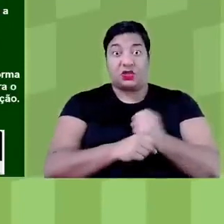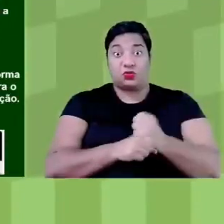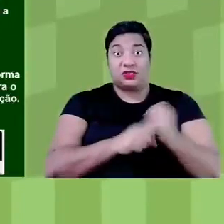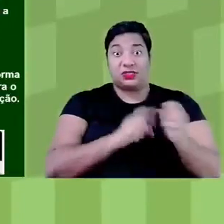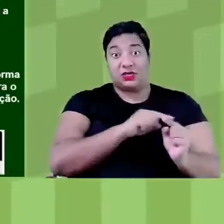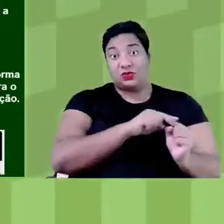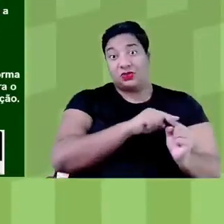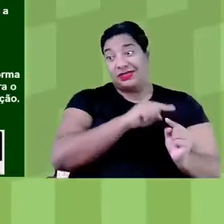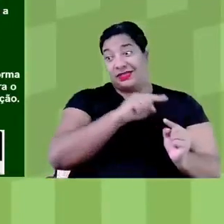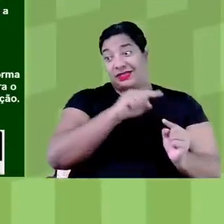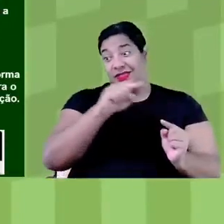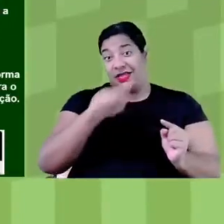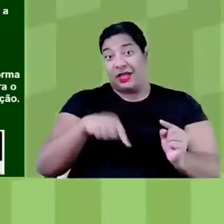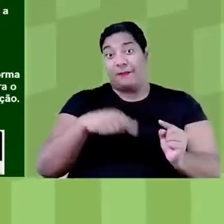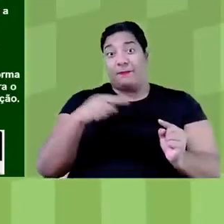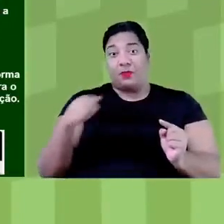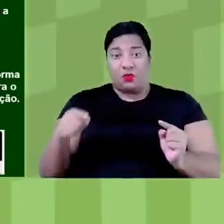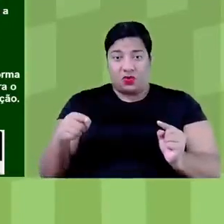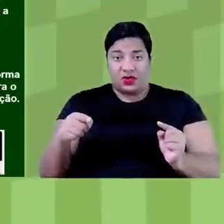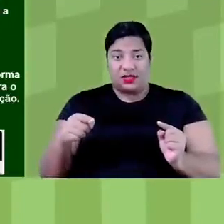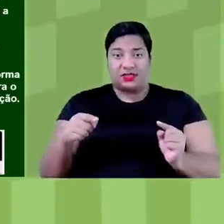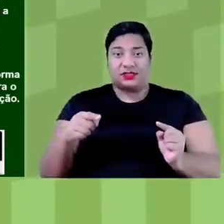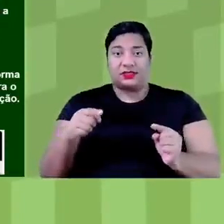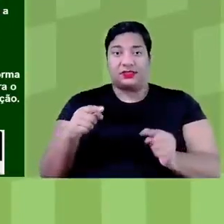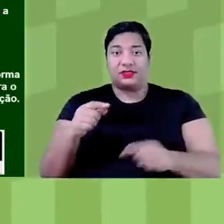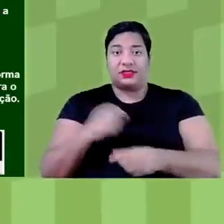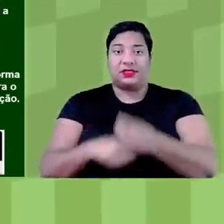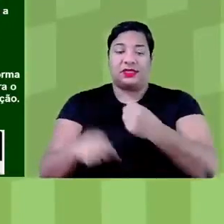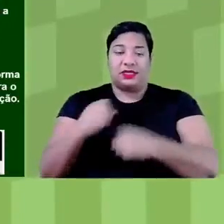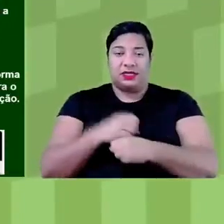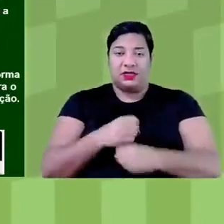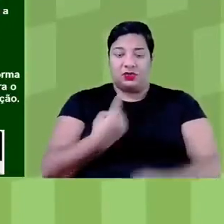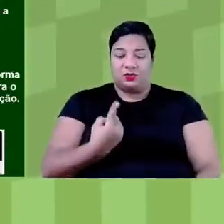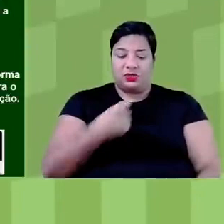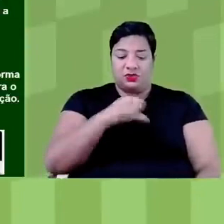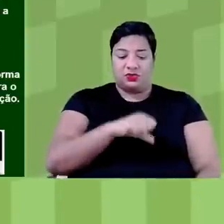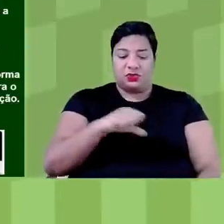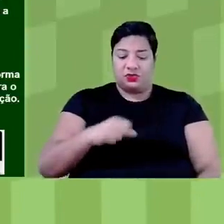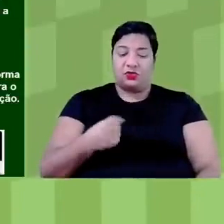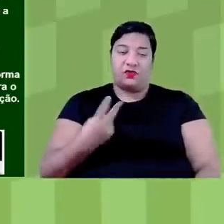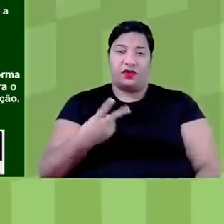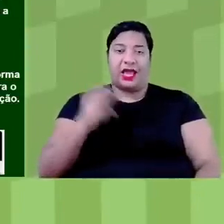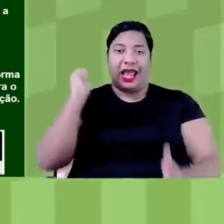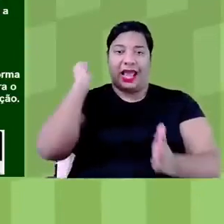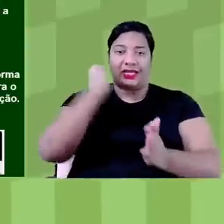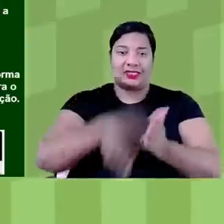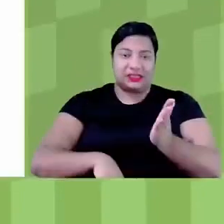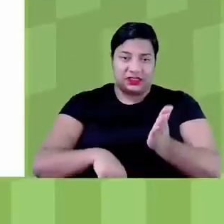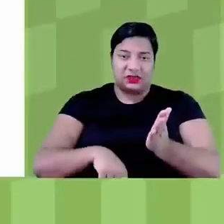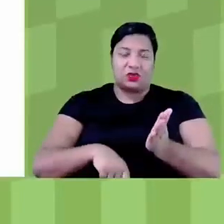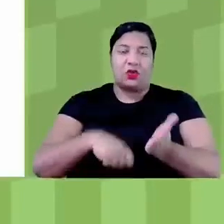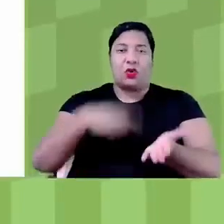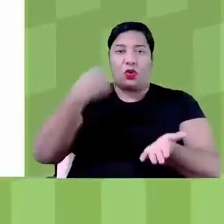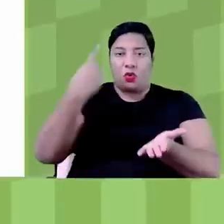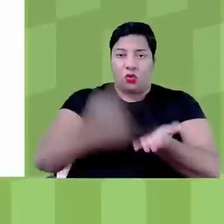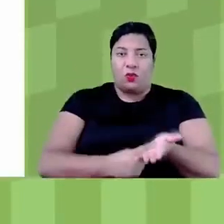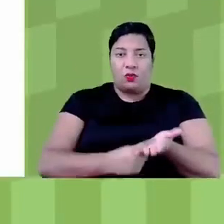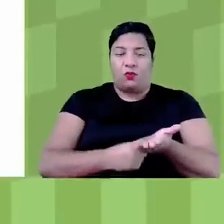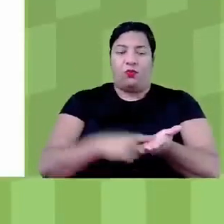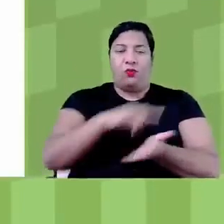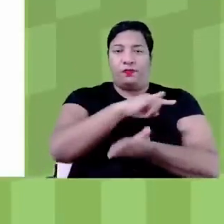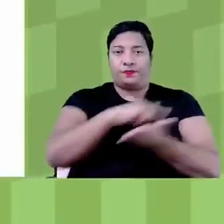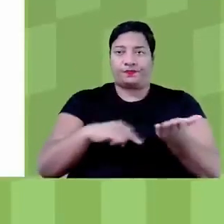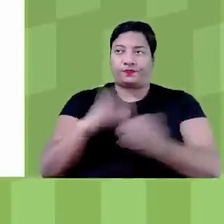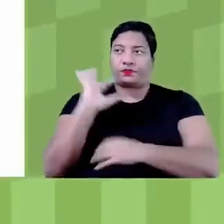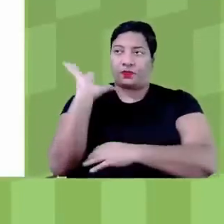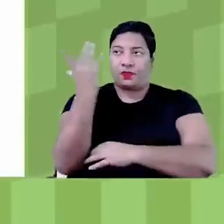Galileu, no Rio, em 1992, foi assinada a Convenção do Clima. E